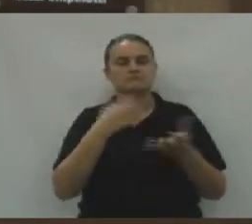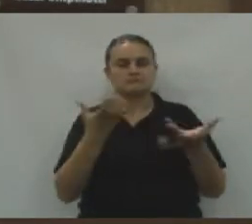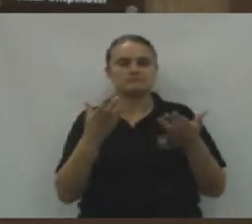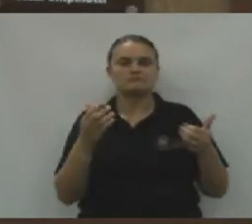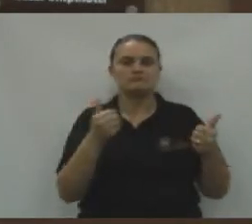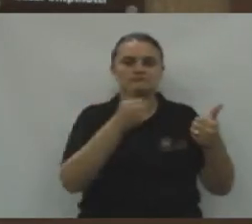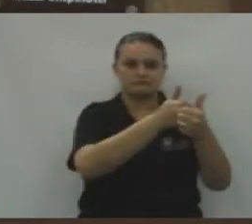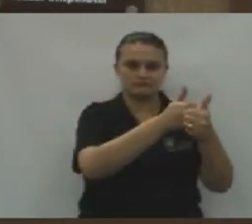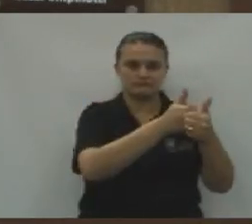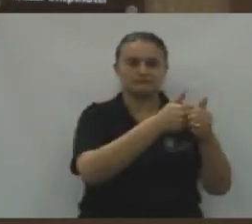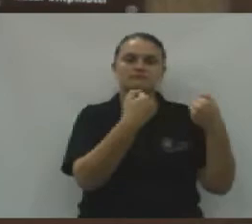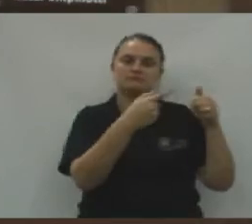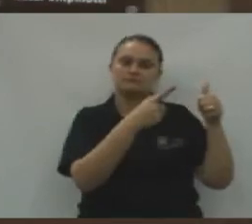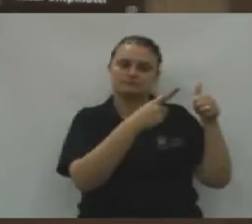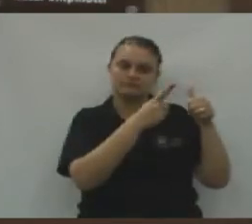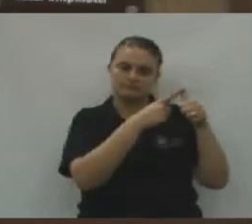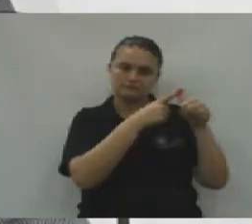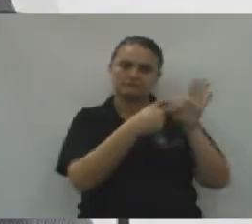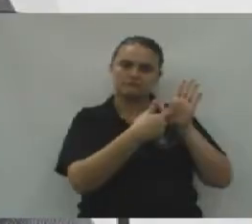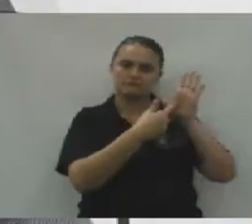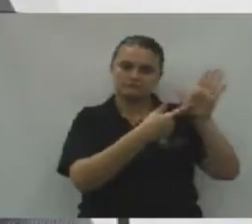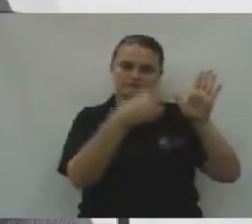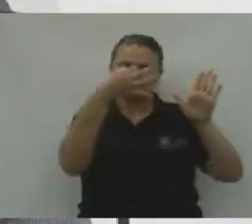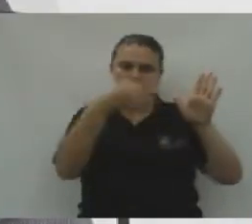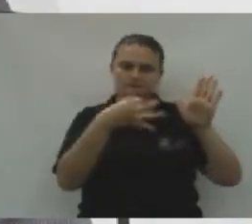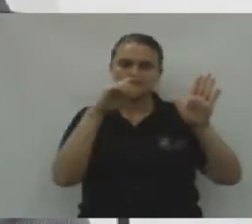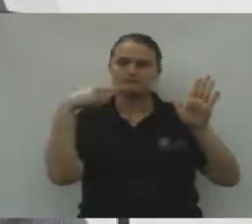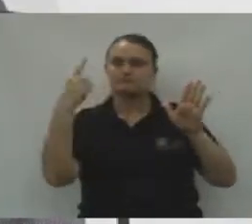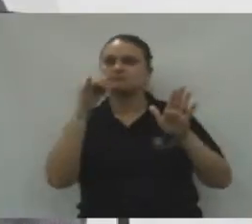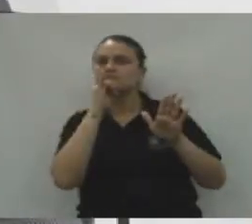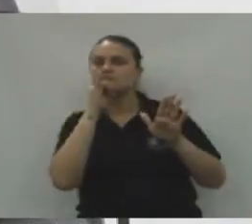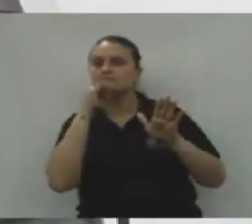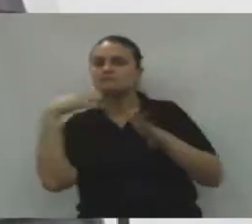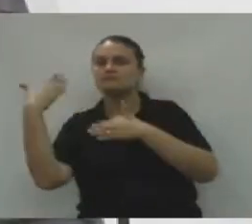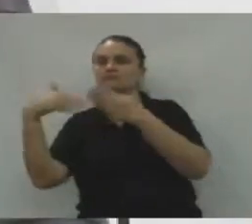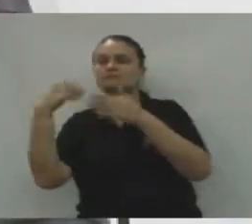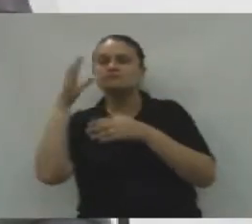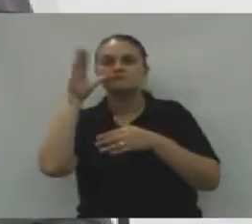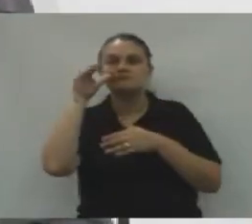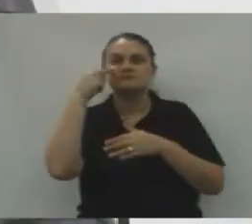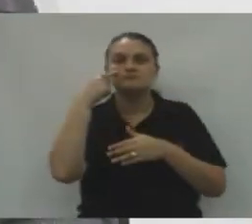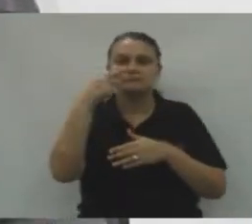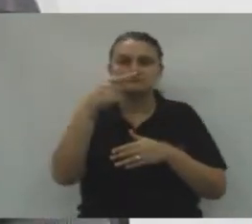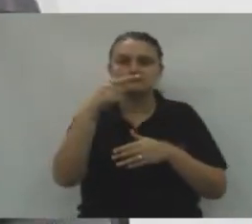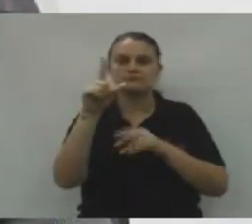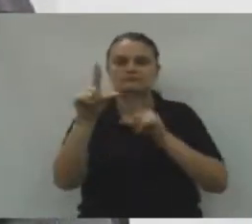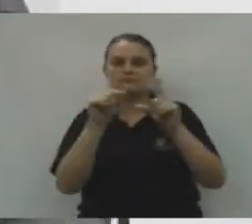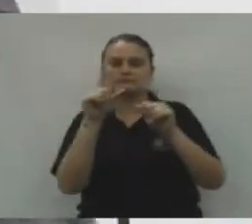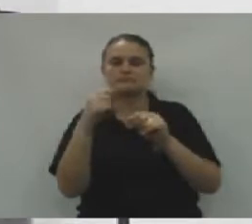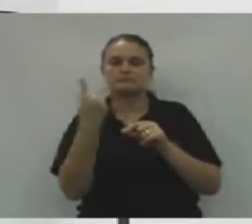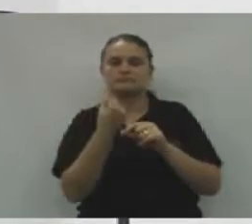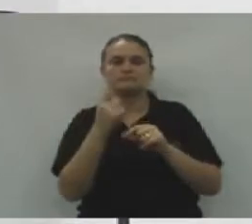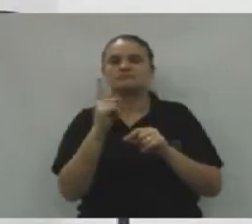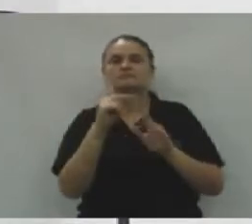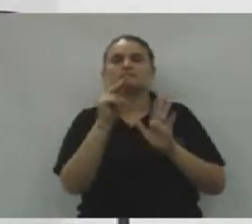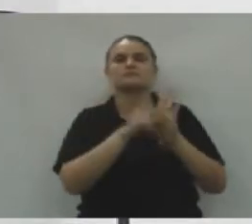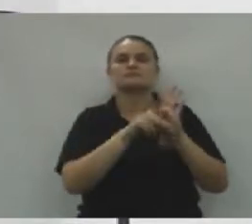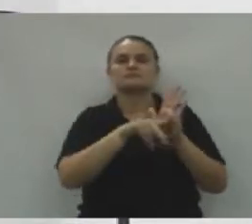mostrar que alguma coisa dá certo e daí trazer os demais produtores. Quando eu falei em seleção natural, não é que o